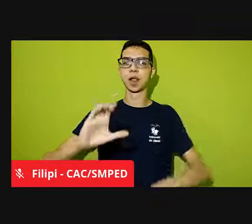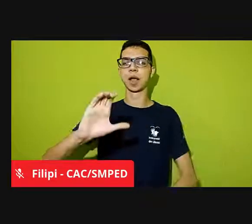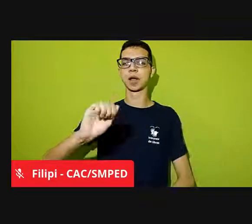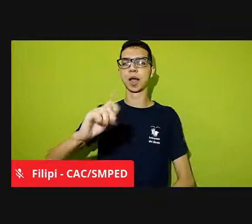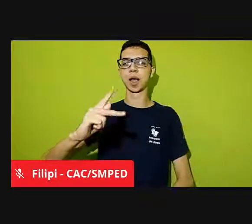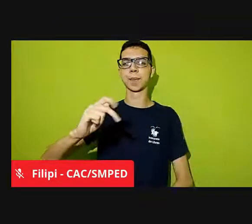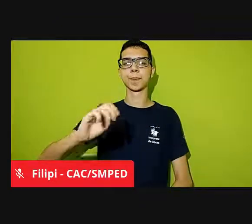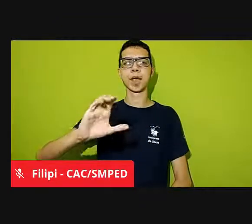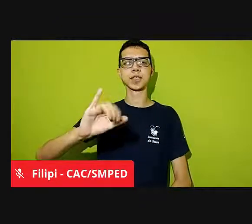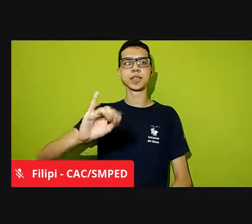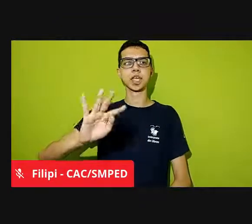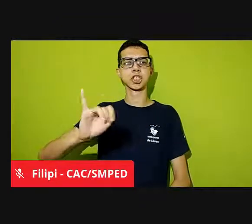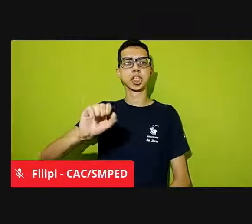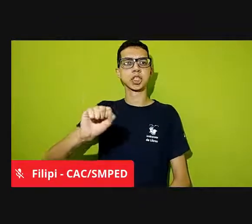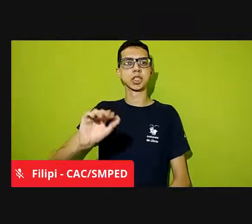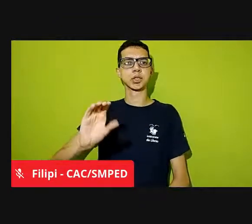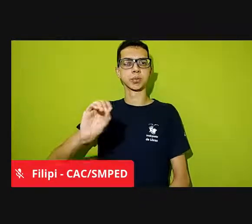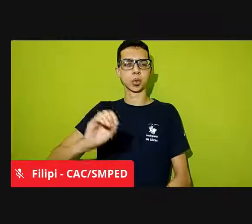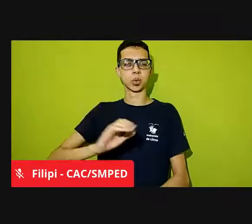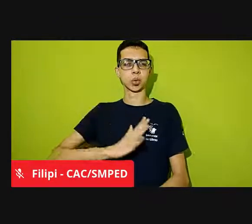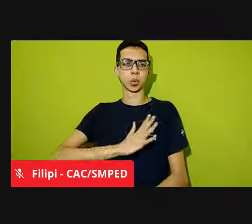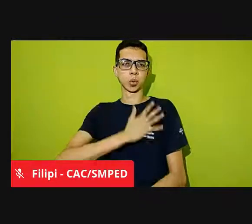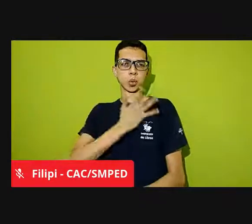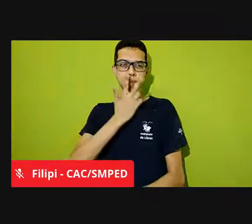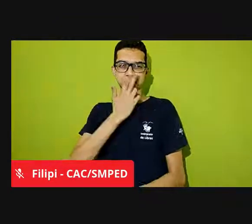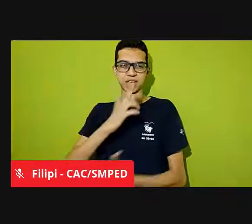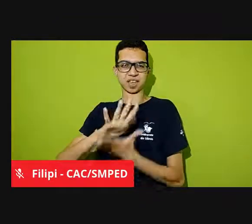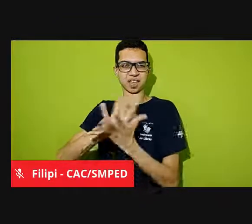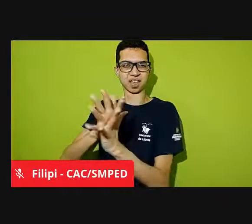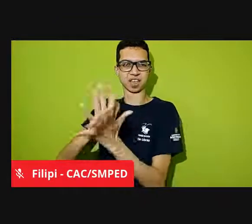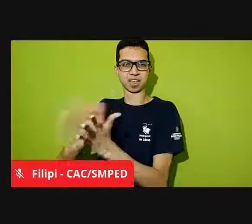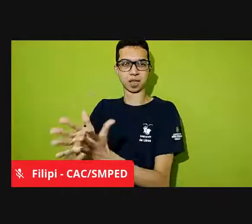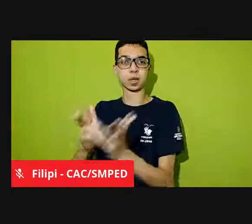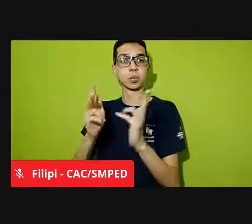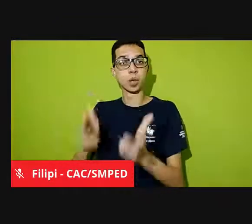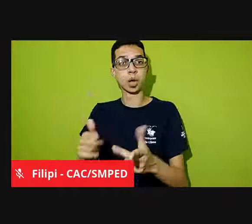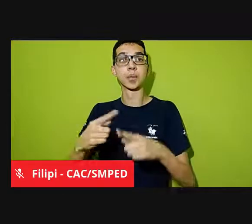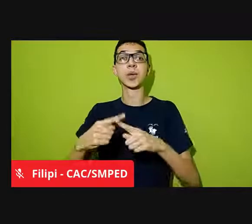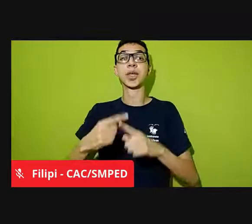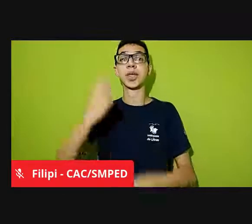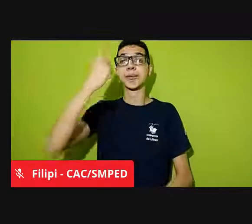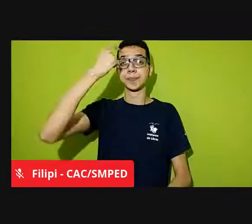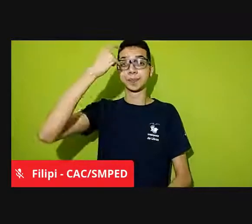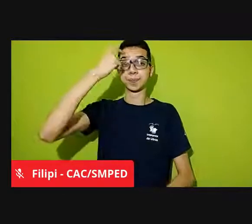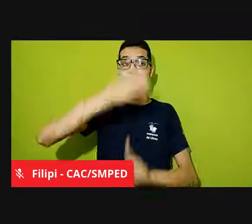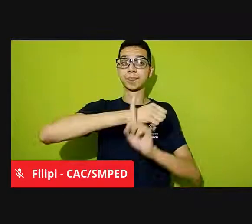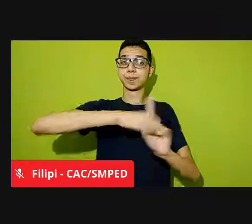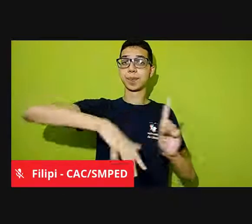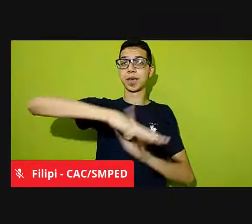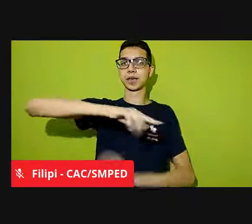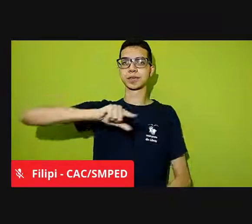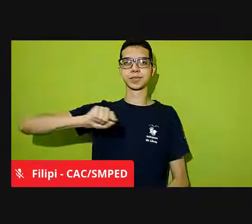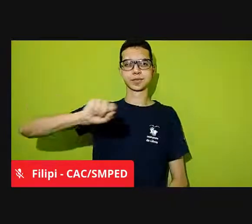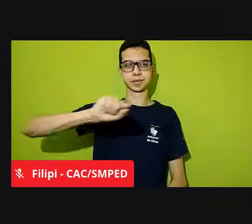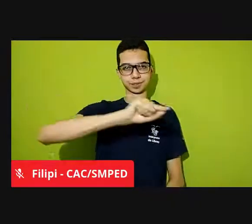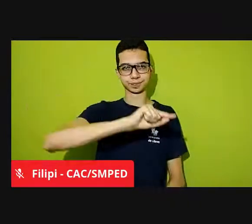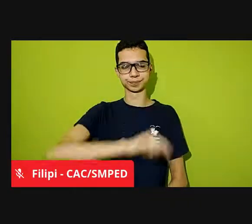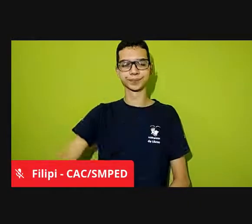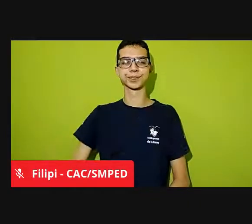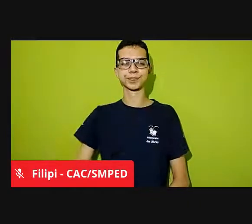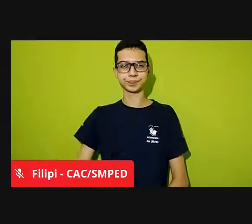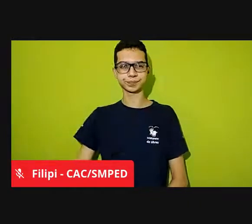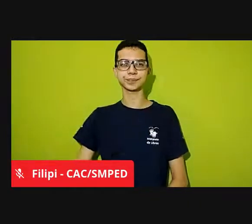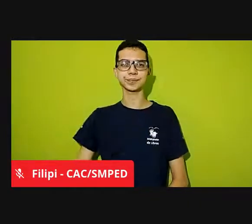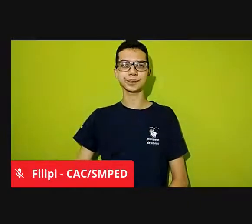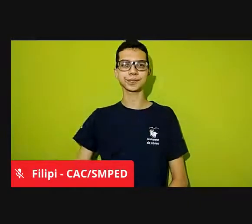né? Porque as estruturas, né, do pensamento das nossas sociedades, elas ainda são apoiadas, né, em alicerces.